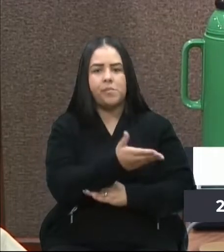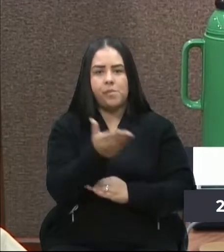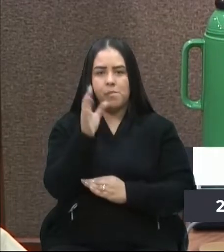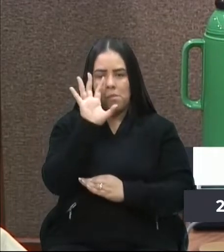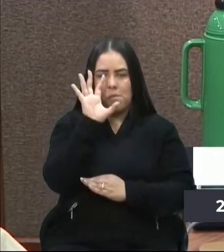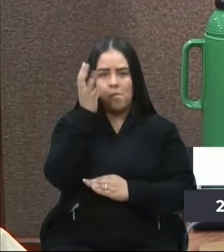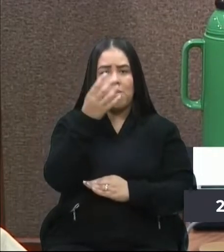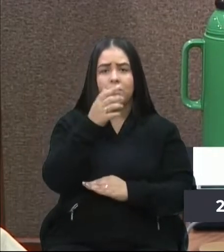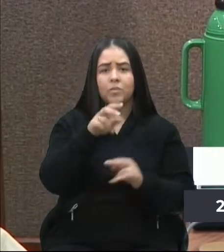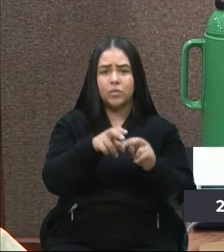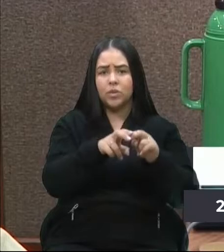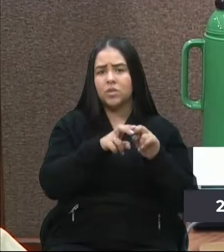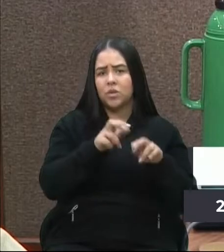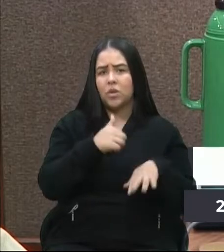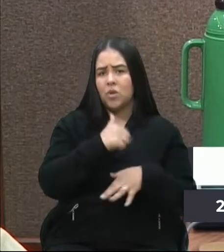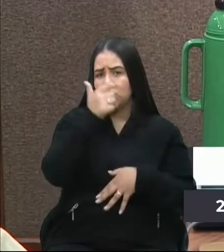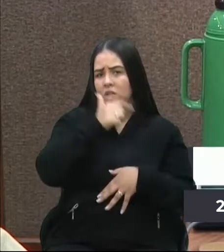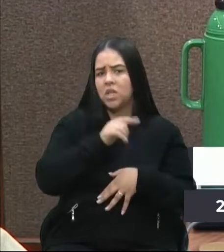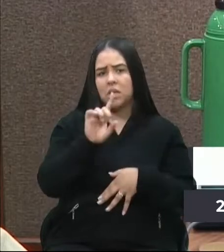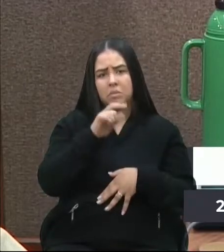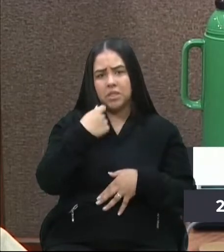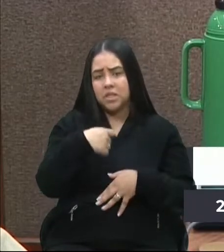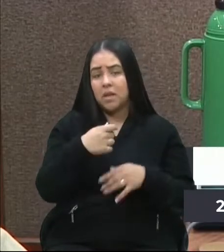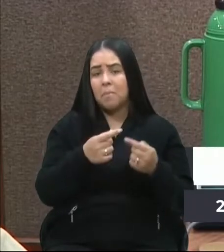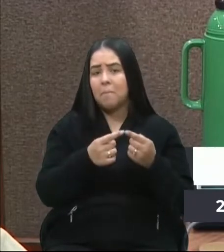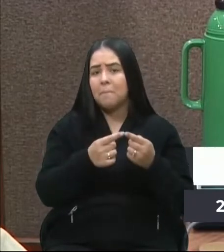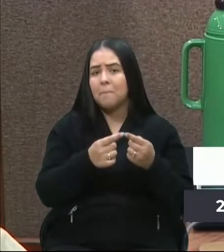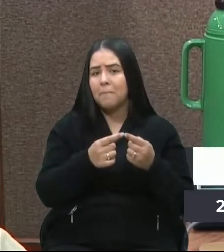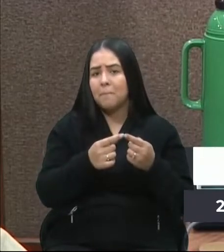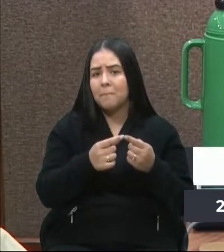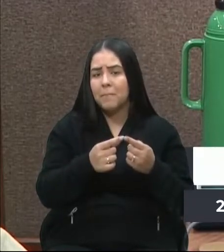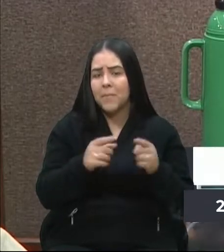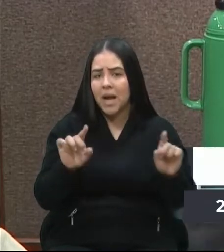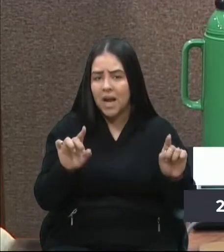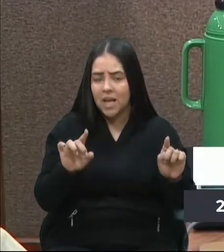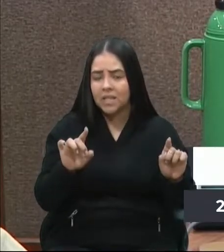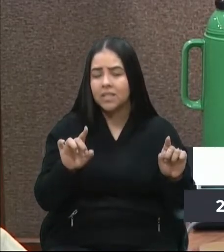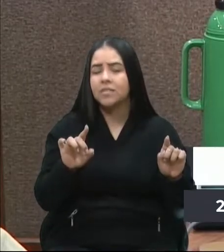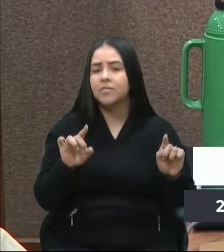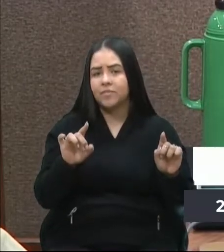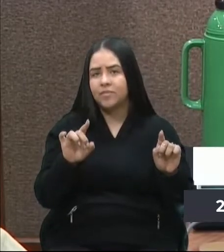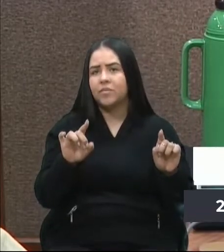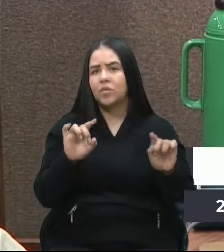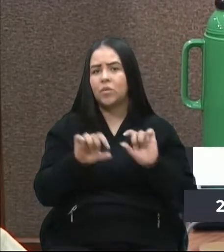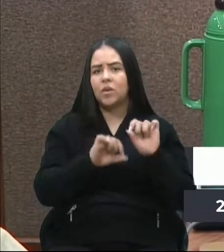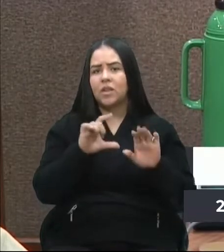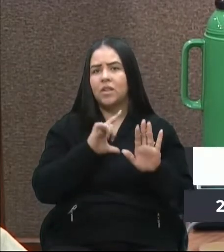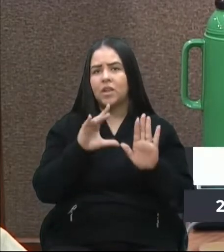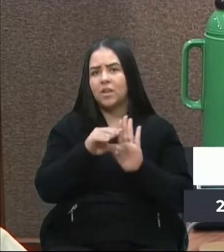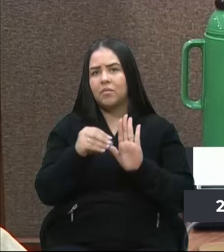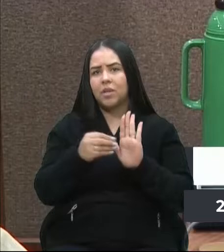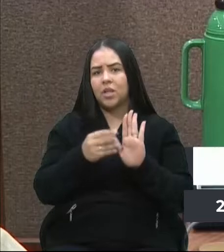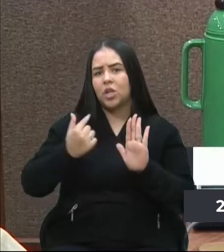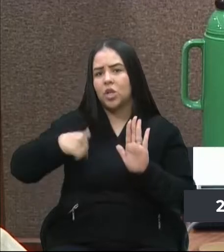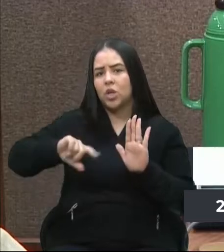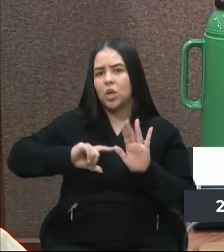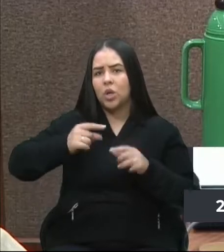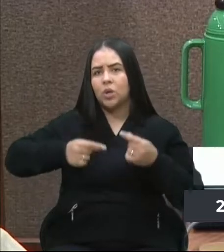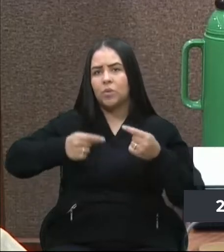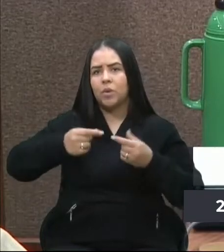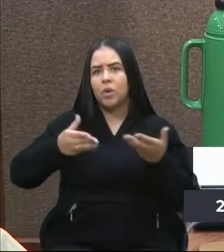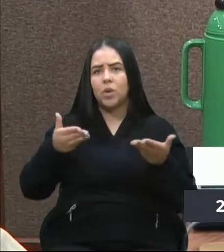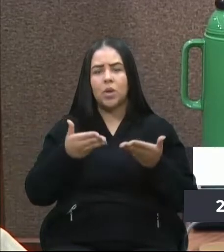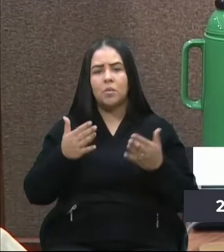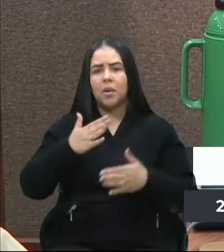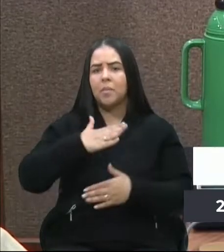e por isso achei que não seria necessário. No entanto, nesse caso, da forma como vem essa emenda que a gente está discutindo agora, para